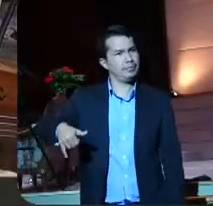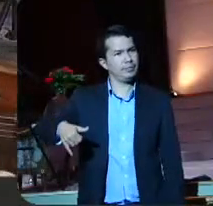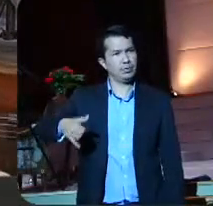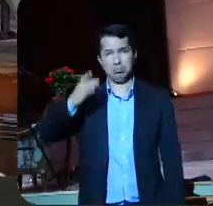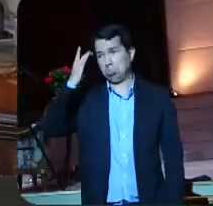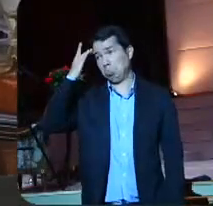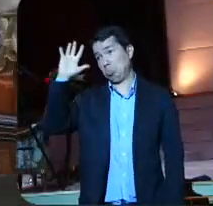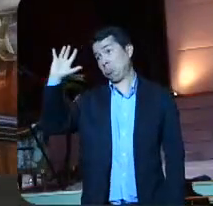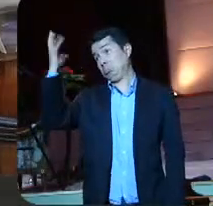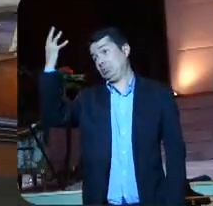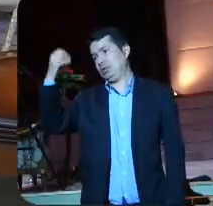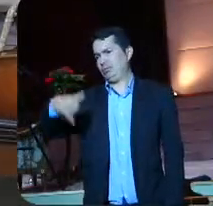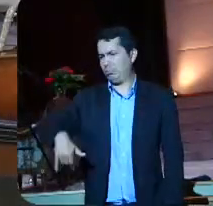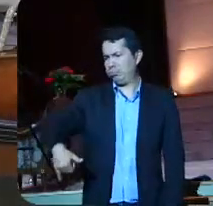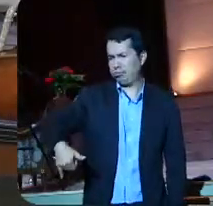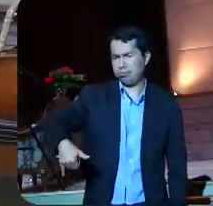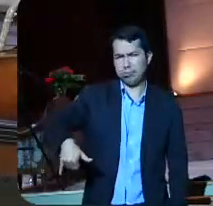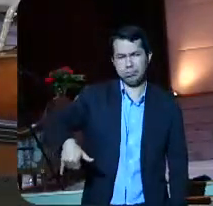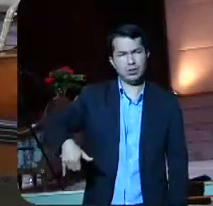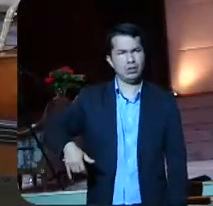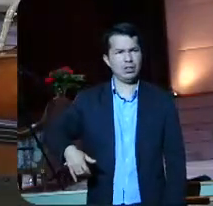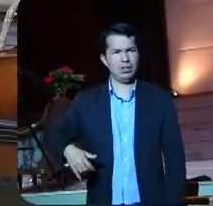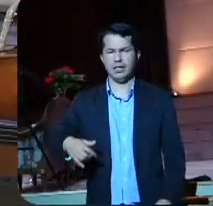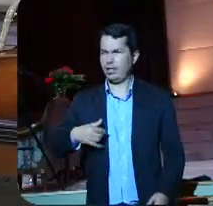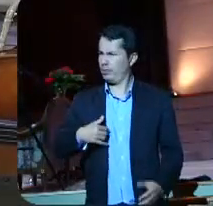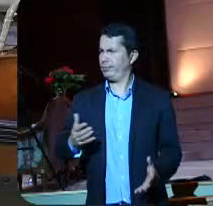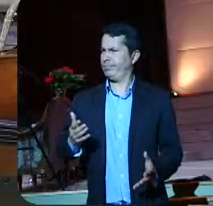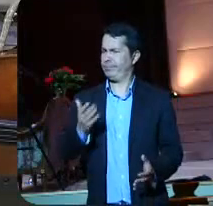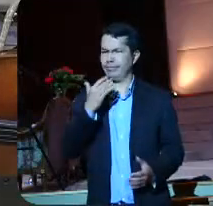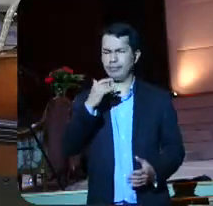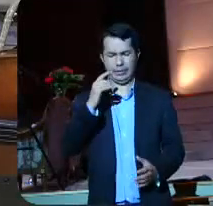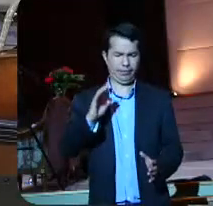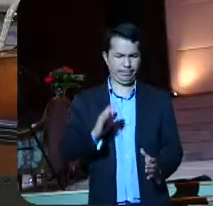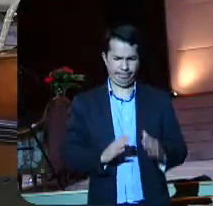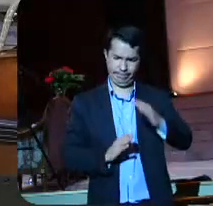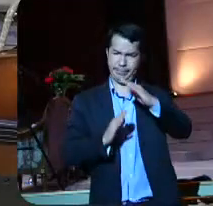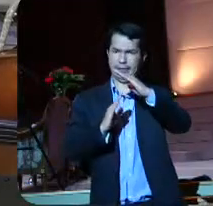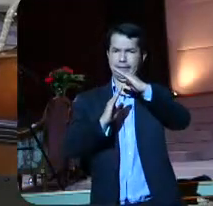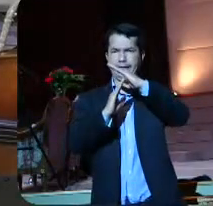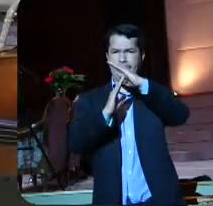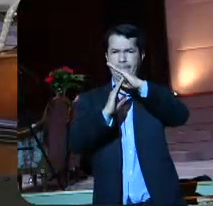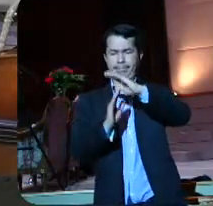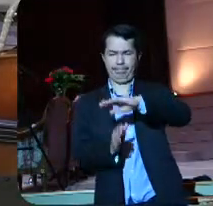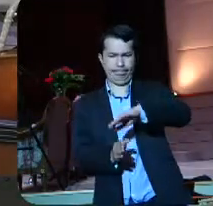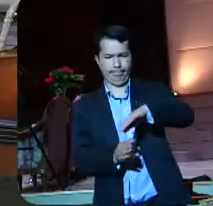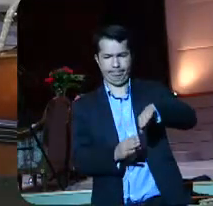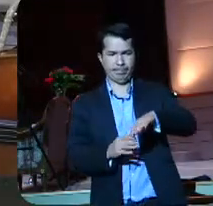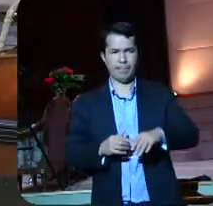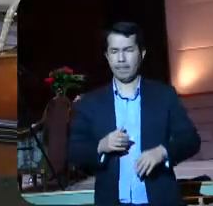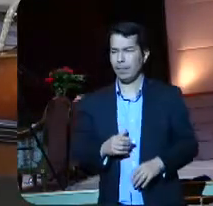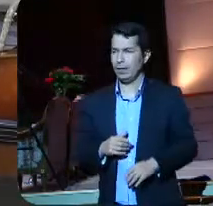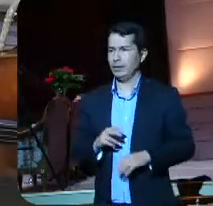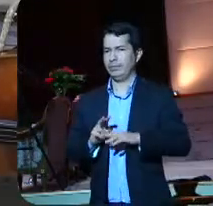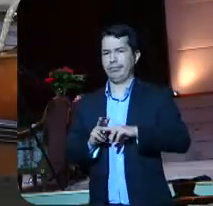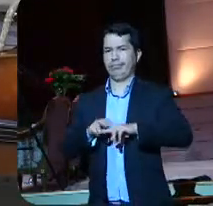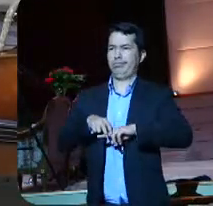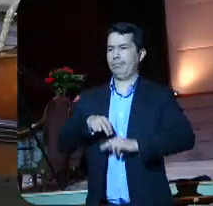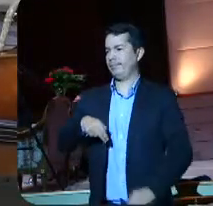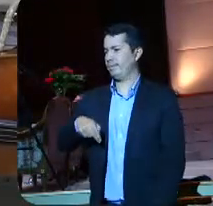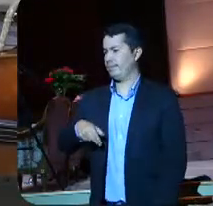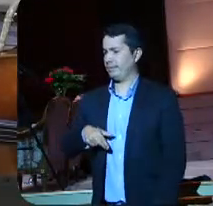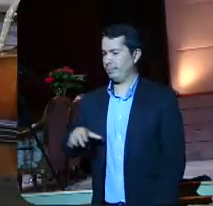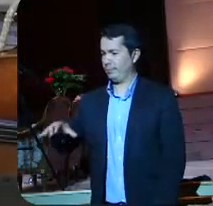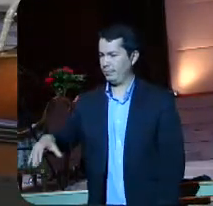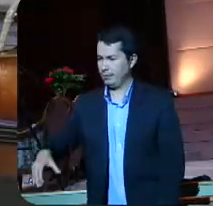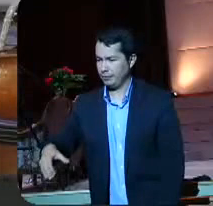engano, alguma coisa, transferiu a linha para o meu ramal. E tocou o telefone na minha sala. E era